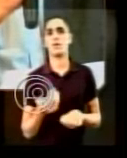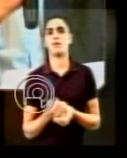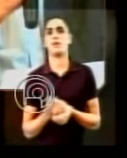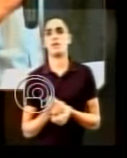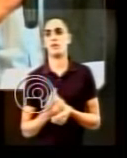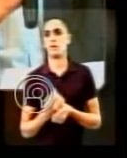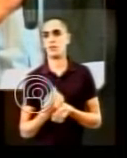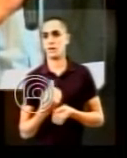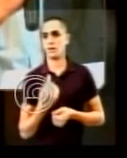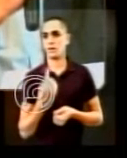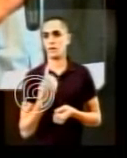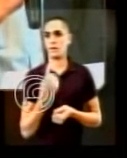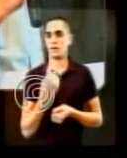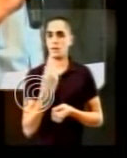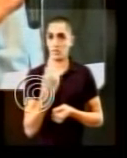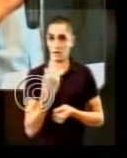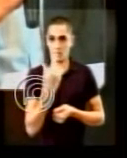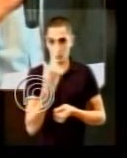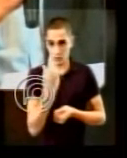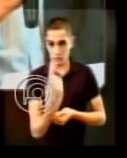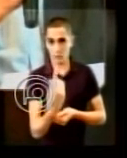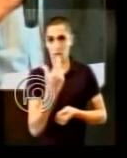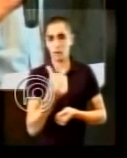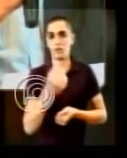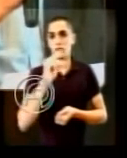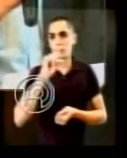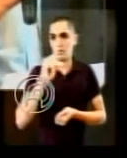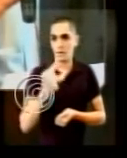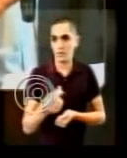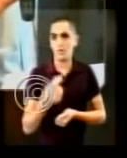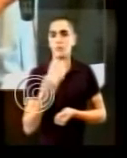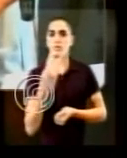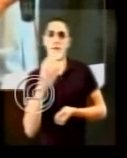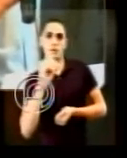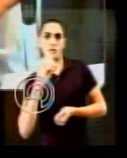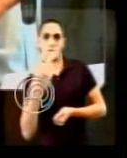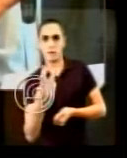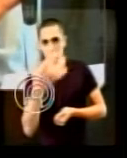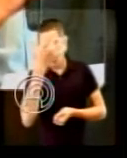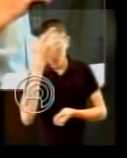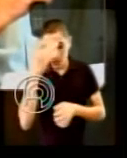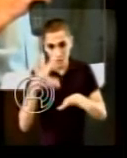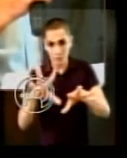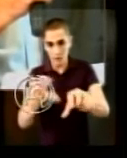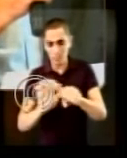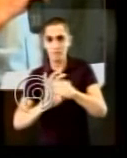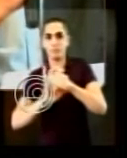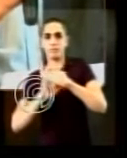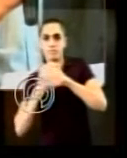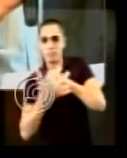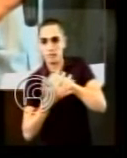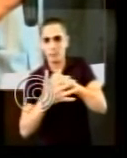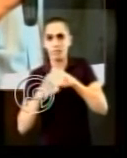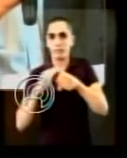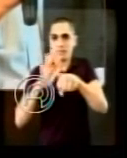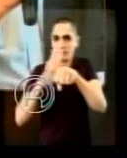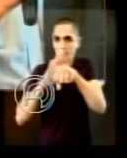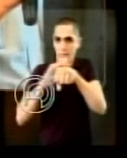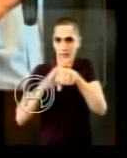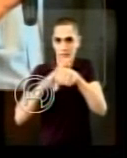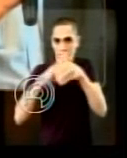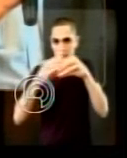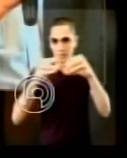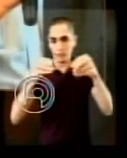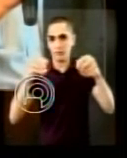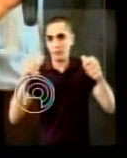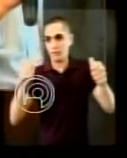16.302 pacientes que contraíram a doença e se encontram recuperados, imunizados, que